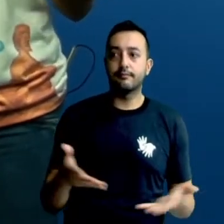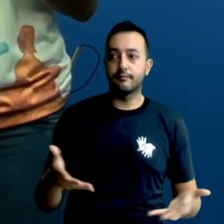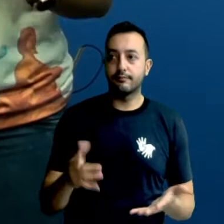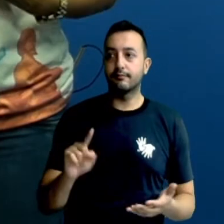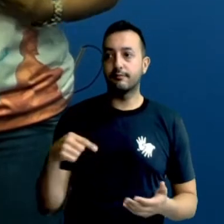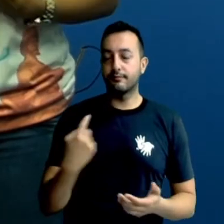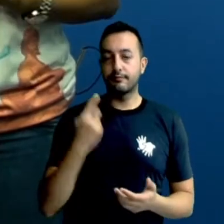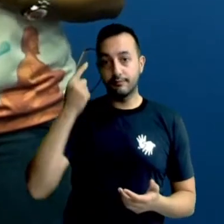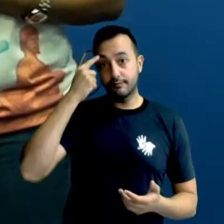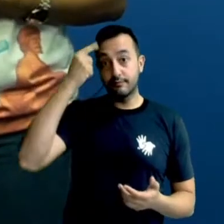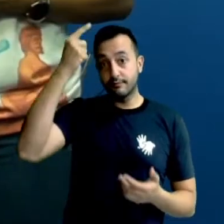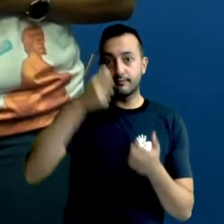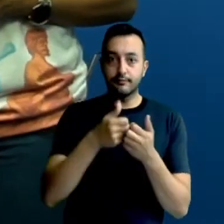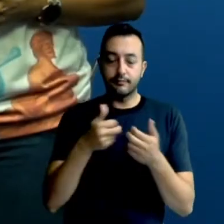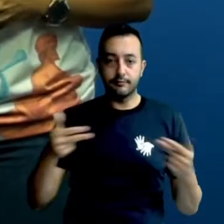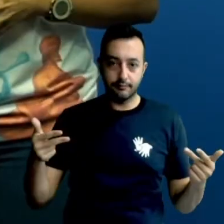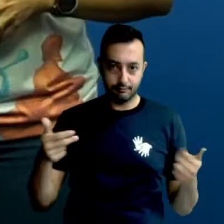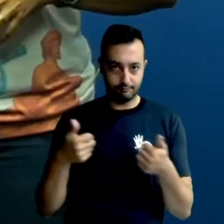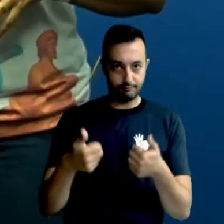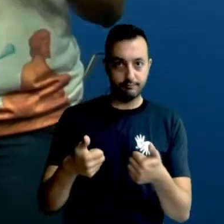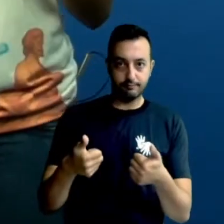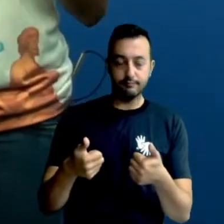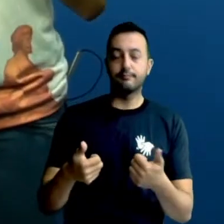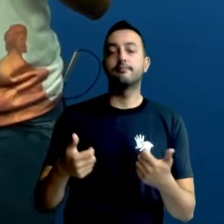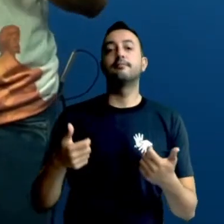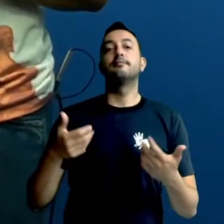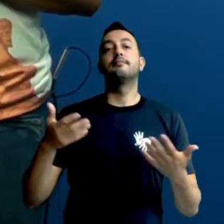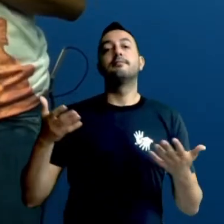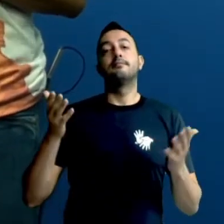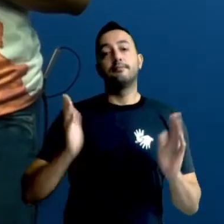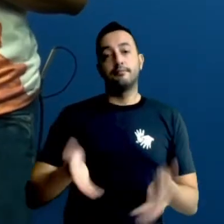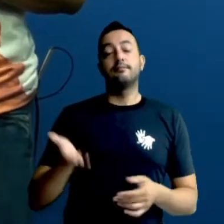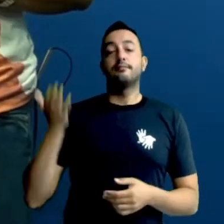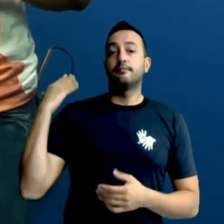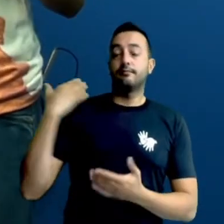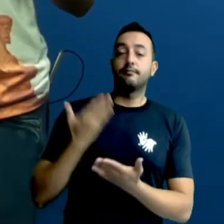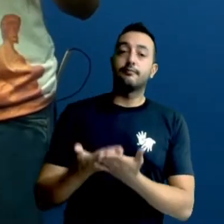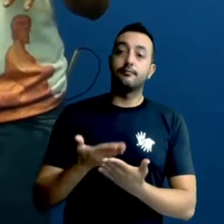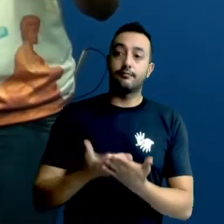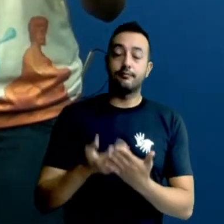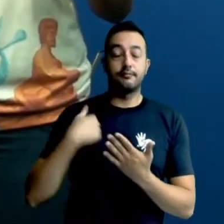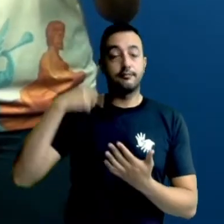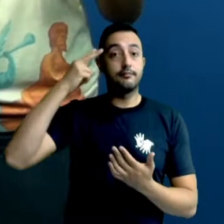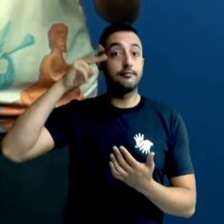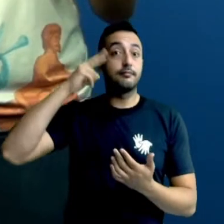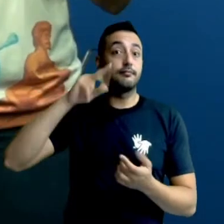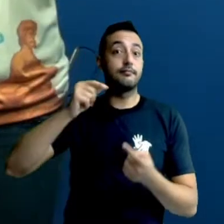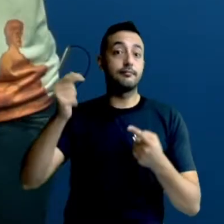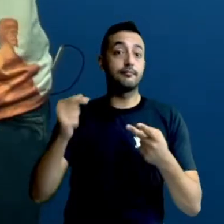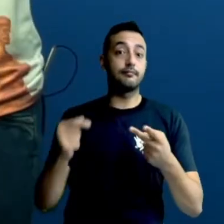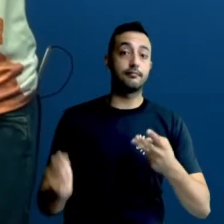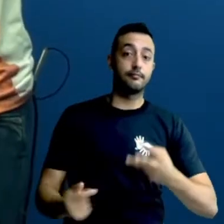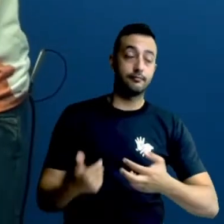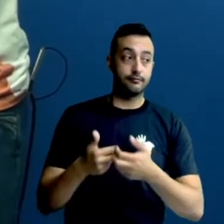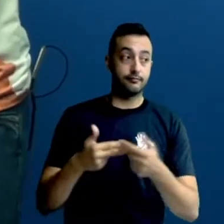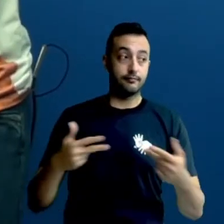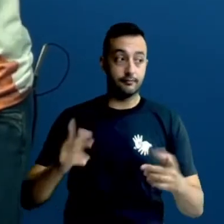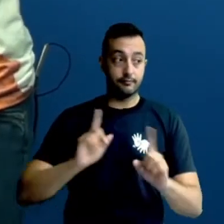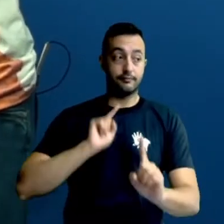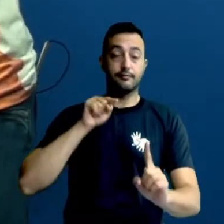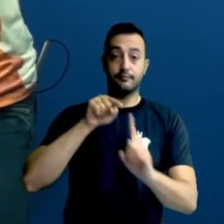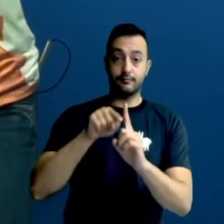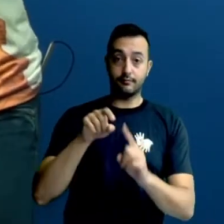iremos relembrar muitos conceitos, tá? Estamos desde a aula passada fazendo uma revisão de conteúdos, visando aí o